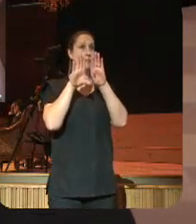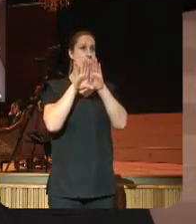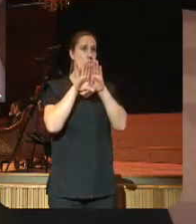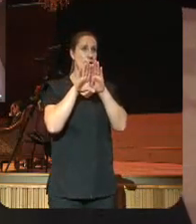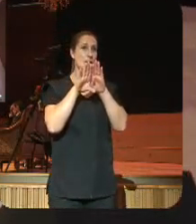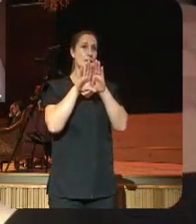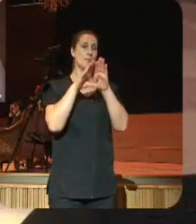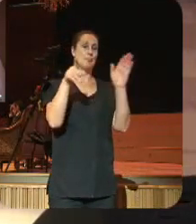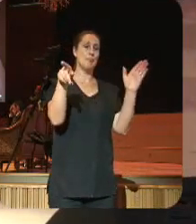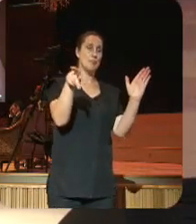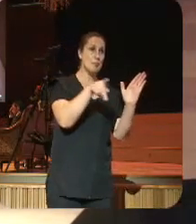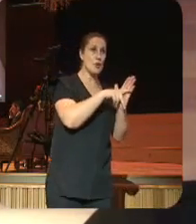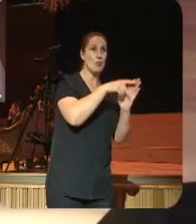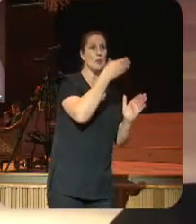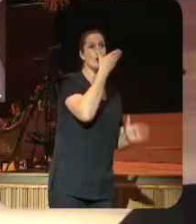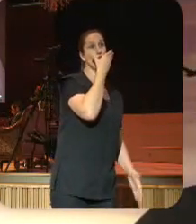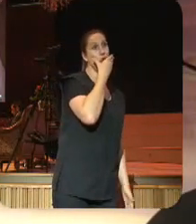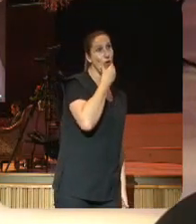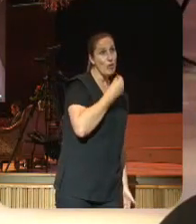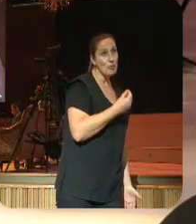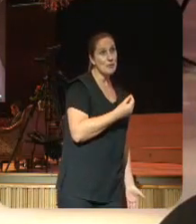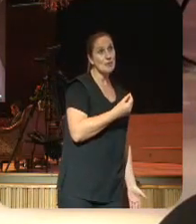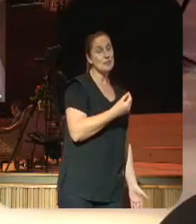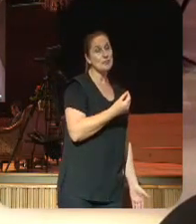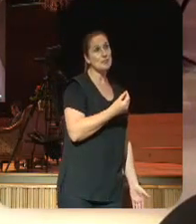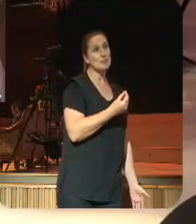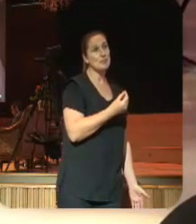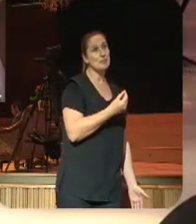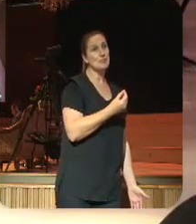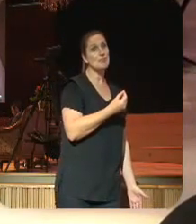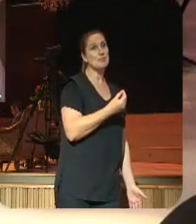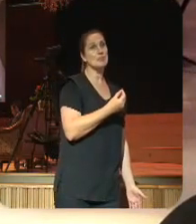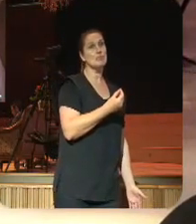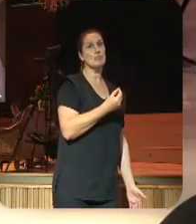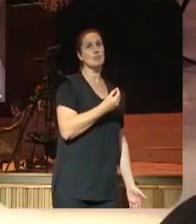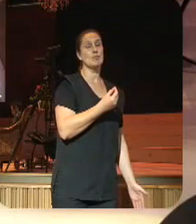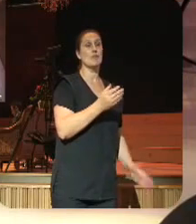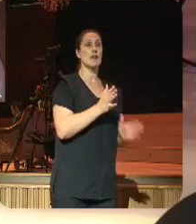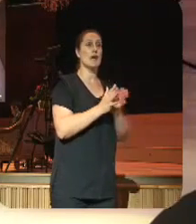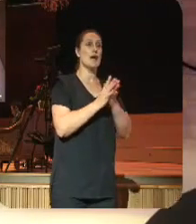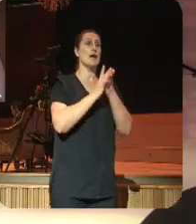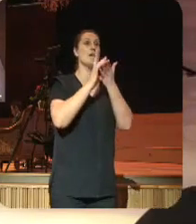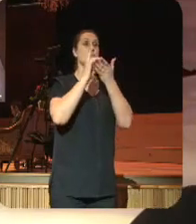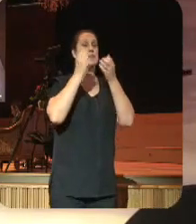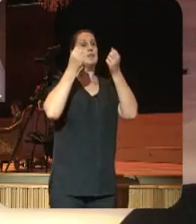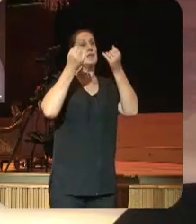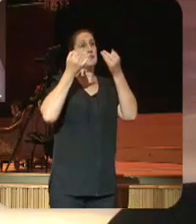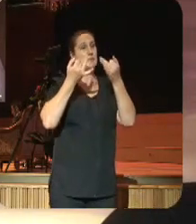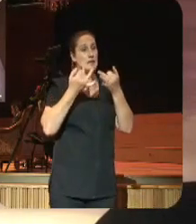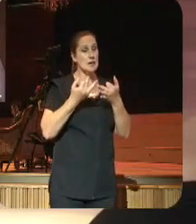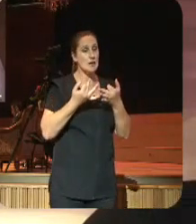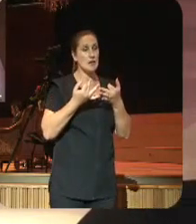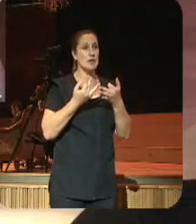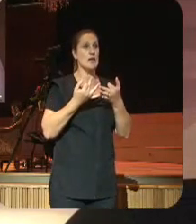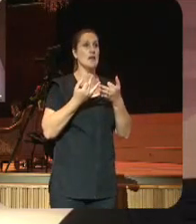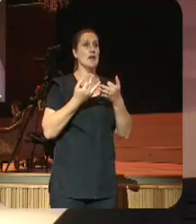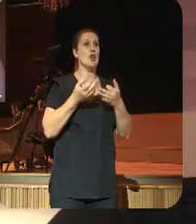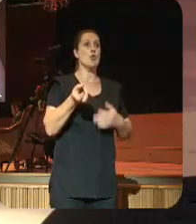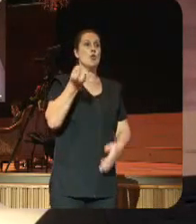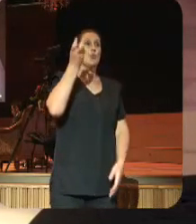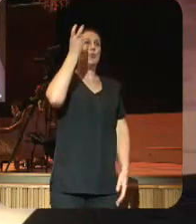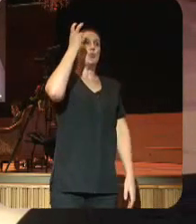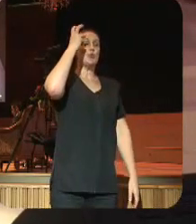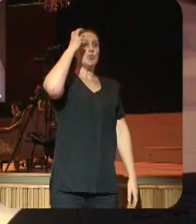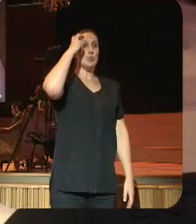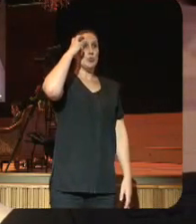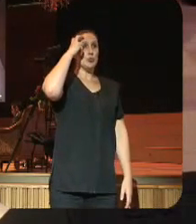um homem decaído. E a Bíblia diz ainda mais, que toda cultura, de alguma